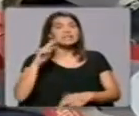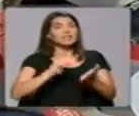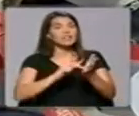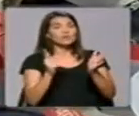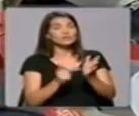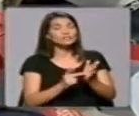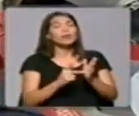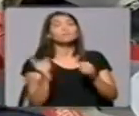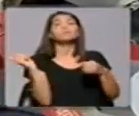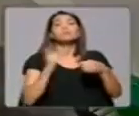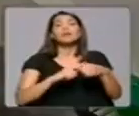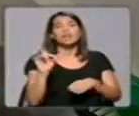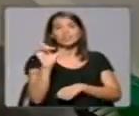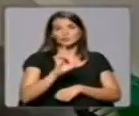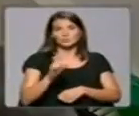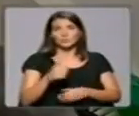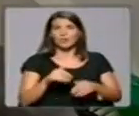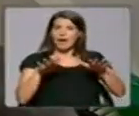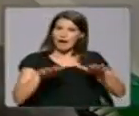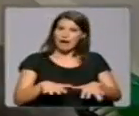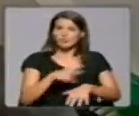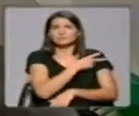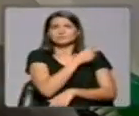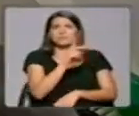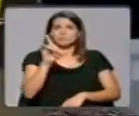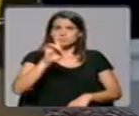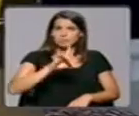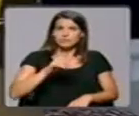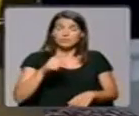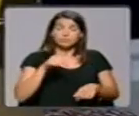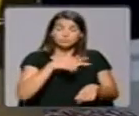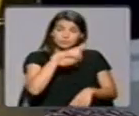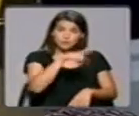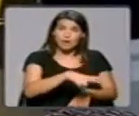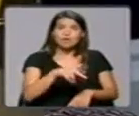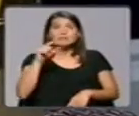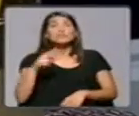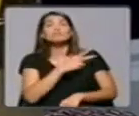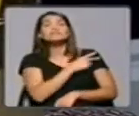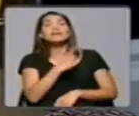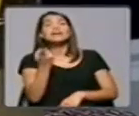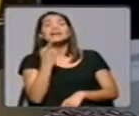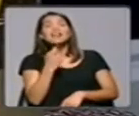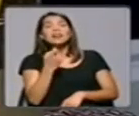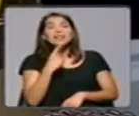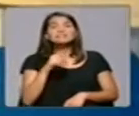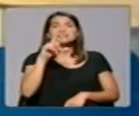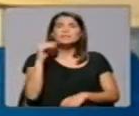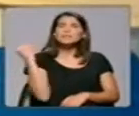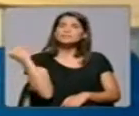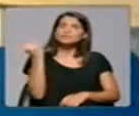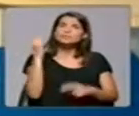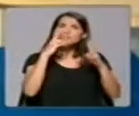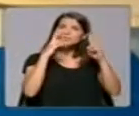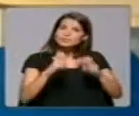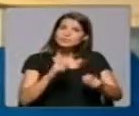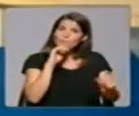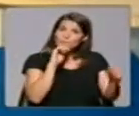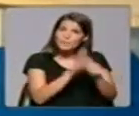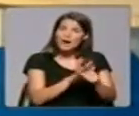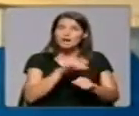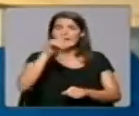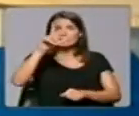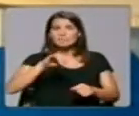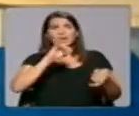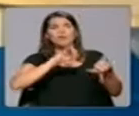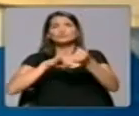como parceiro. Temos aqui a Universidade em Portugal, a Universidade Inglesa, mas depois temos institutos que investigam e estudam o mar, temos também